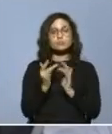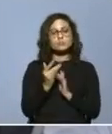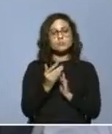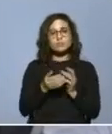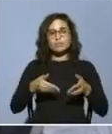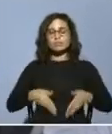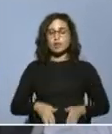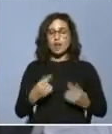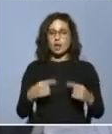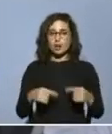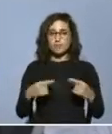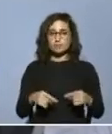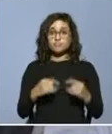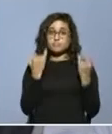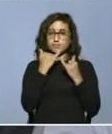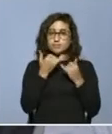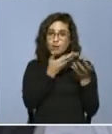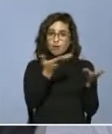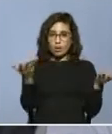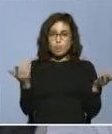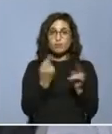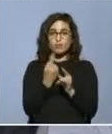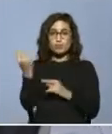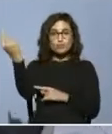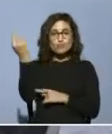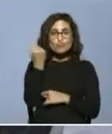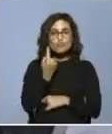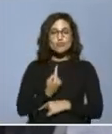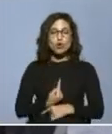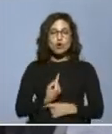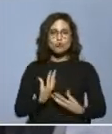Alegremo-nos todos, porque ele vem até nós.